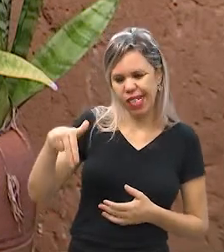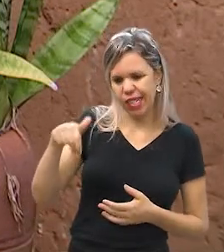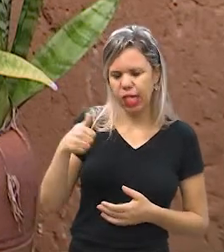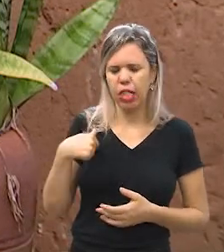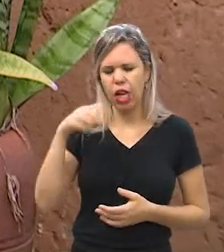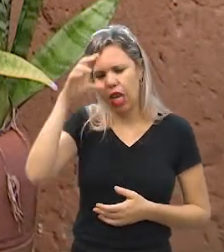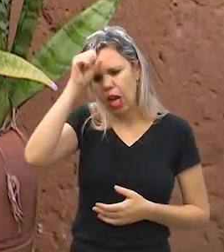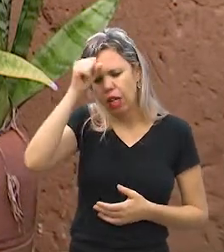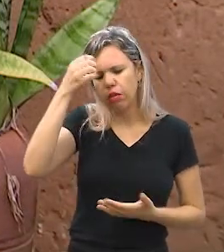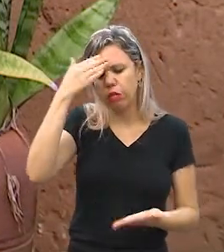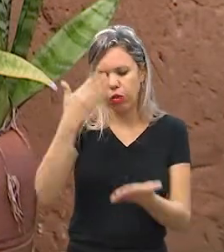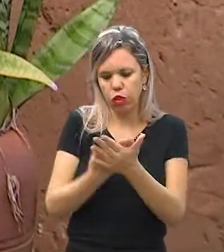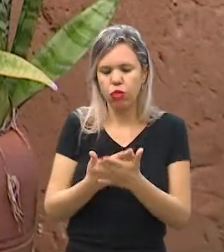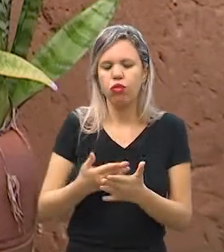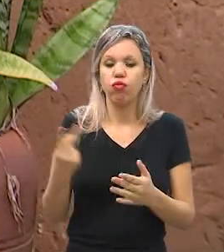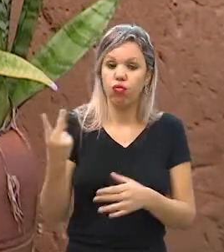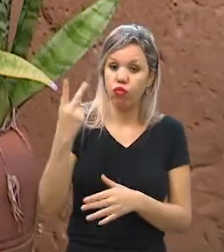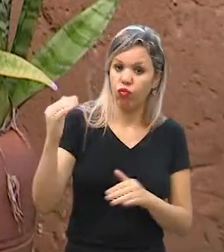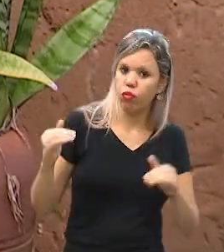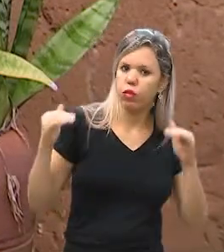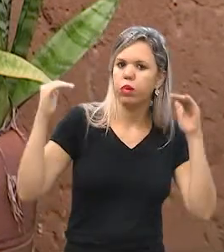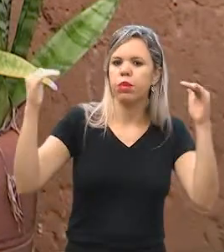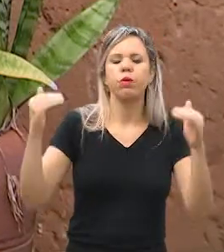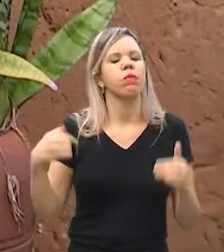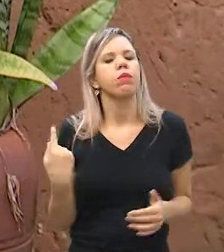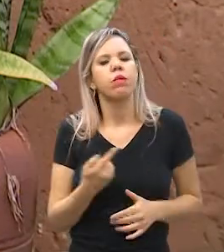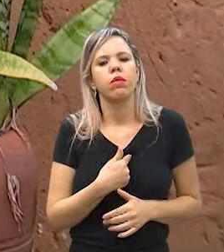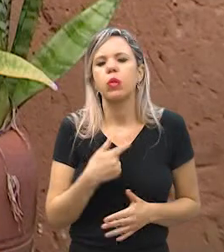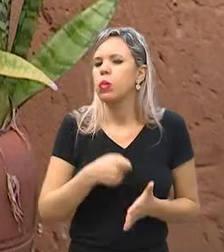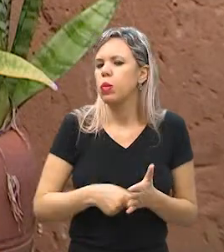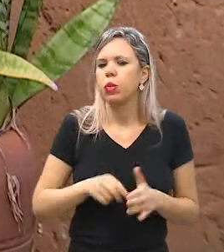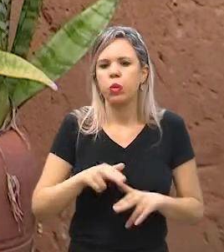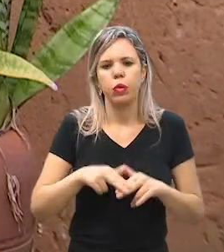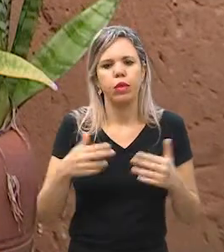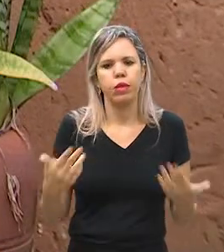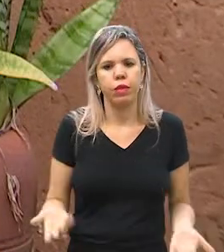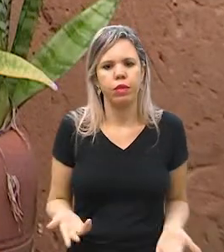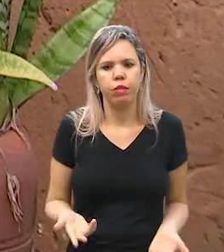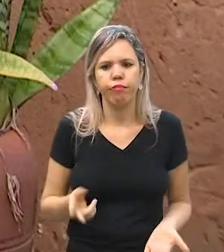gente acredita tem um valor muito grande. E se a gente não lutar por isso, se a